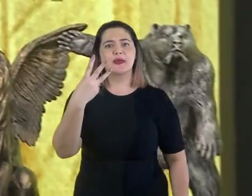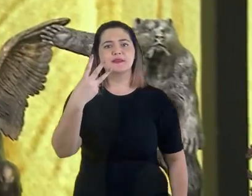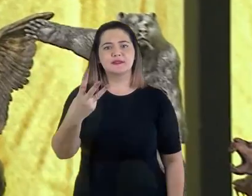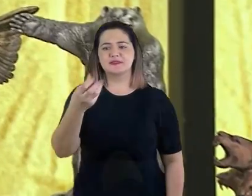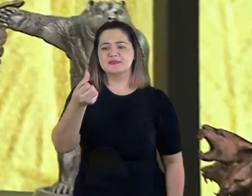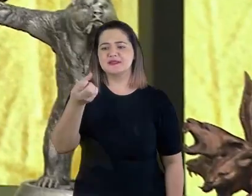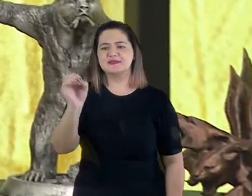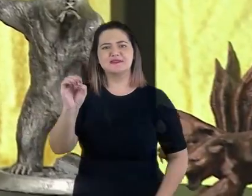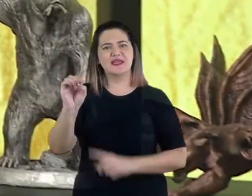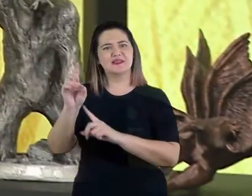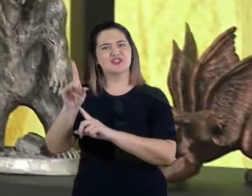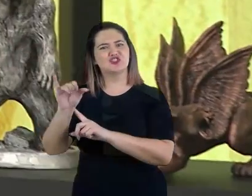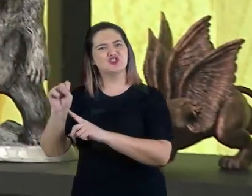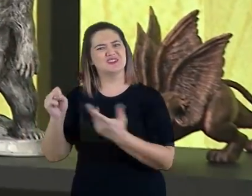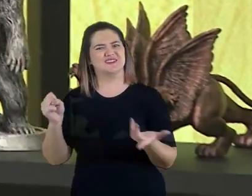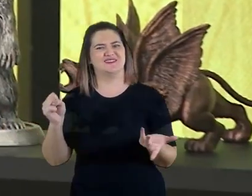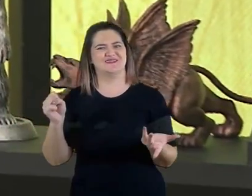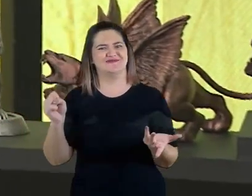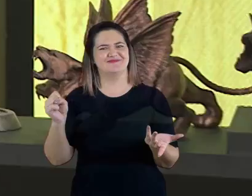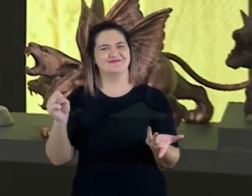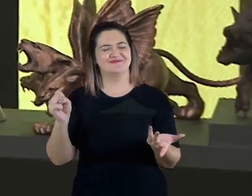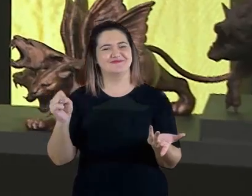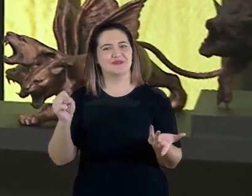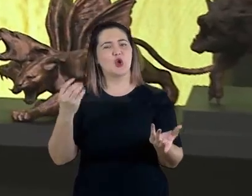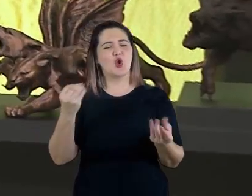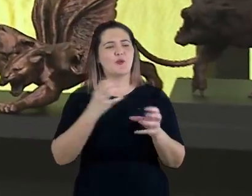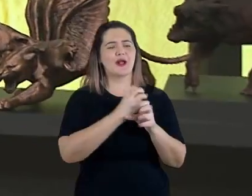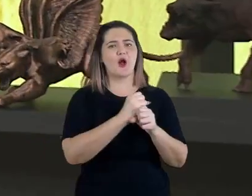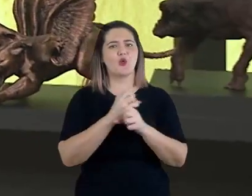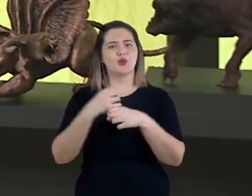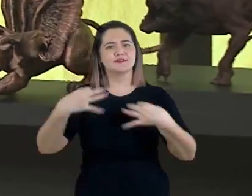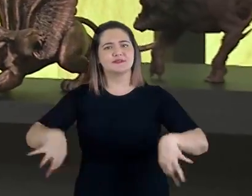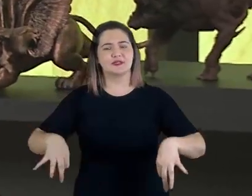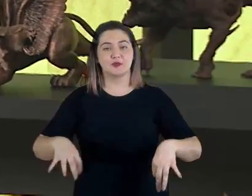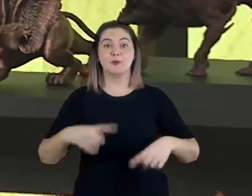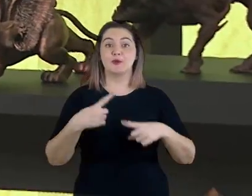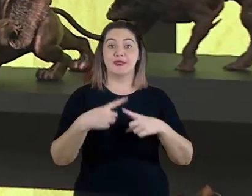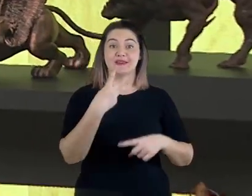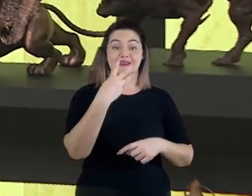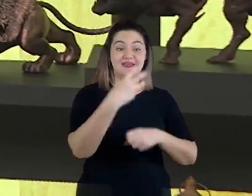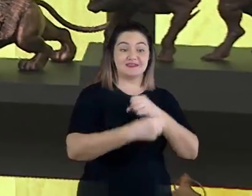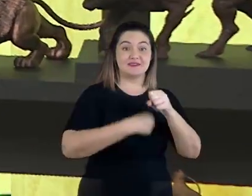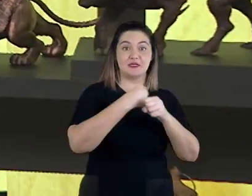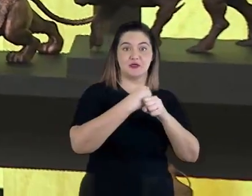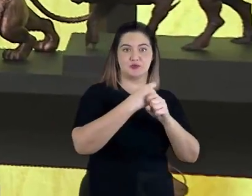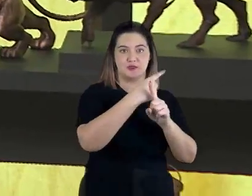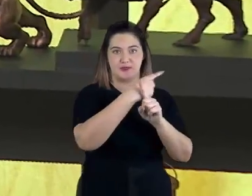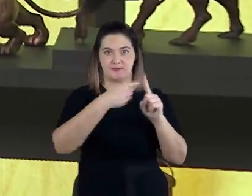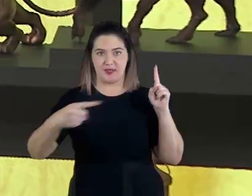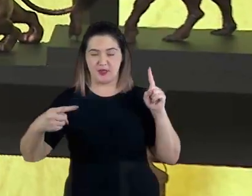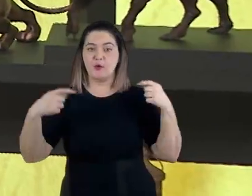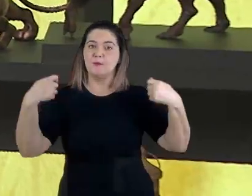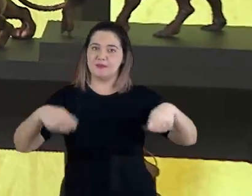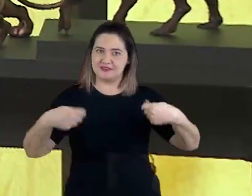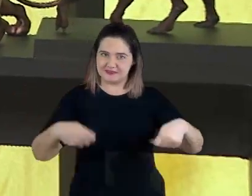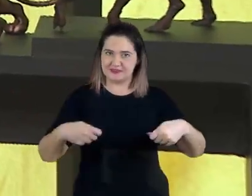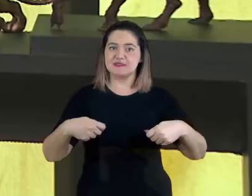conta de 1260 dias, os 3 anos e meio da profecia teriam que ser equivalentes a anos